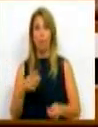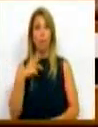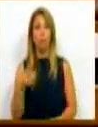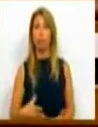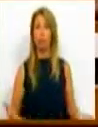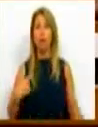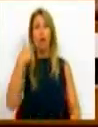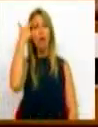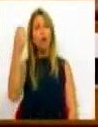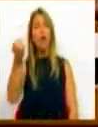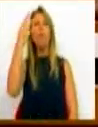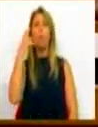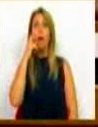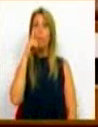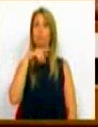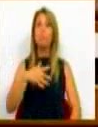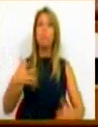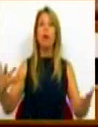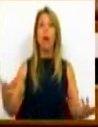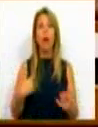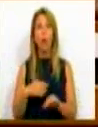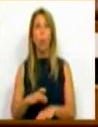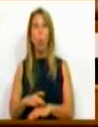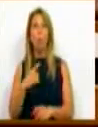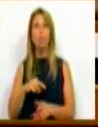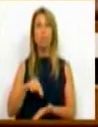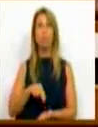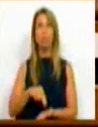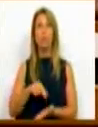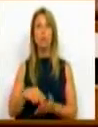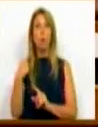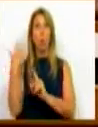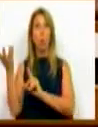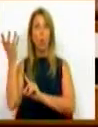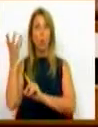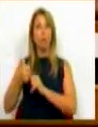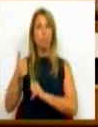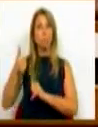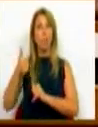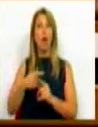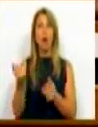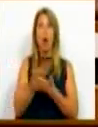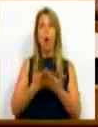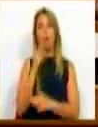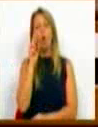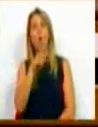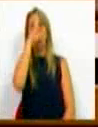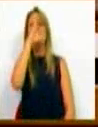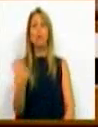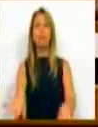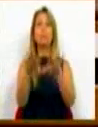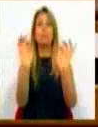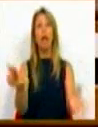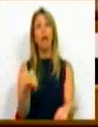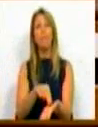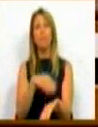Compreendemos que aqueles que, tomados pela usura de posições dominantes na economia, olhem o Estado como uma presença